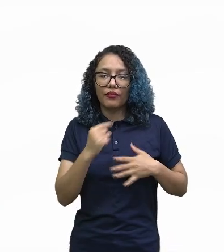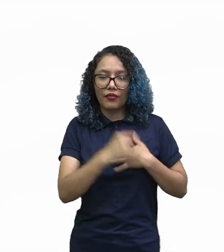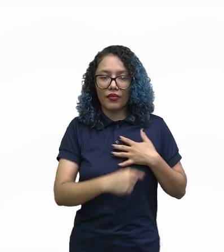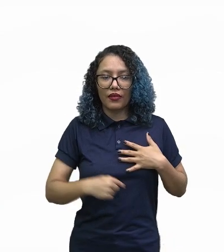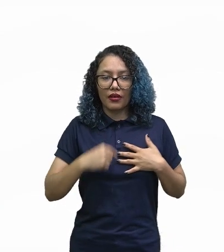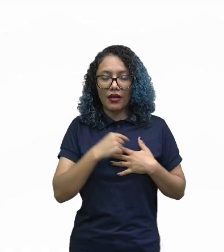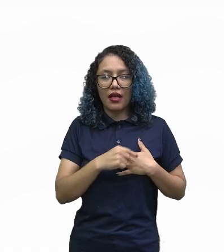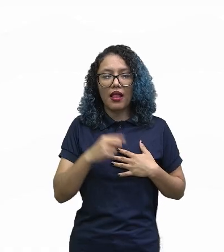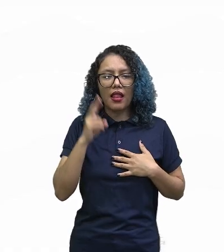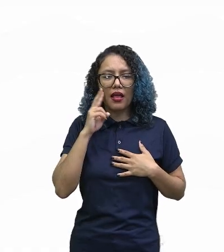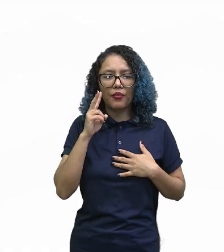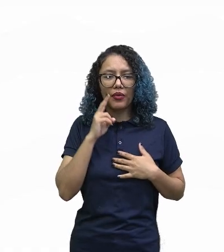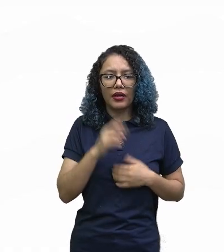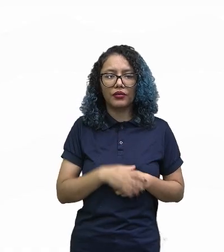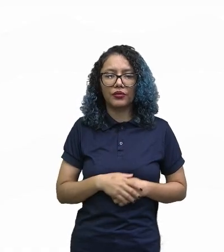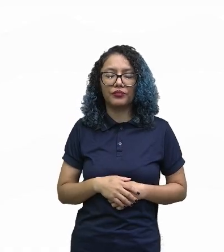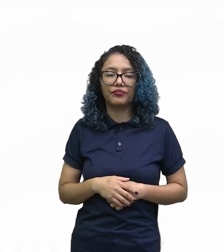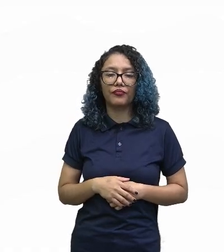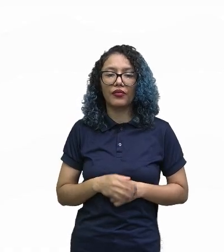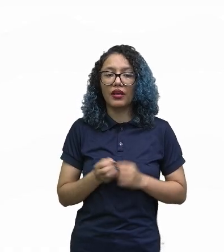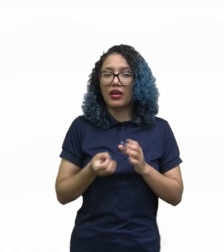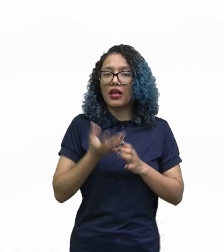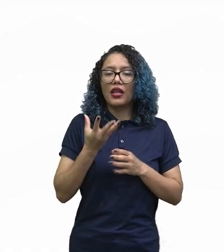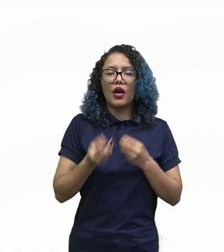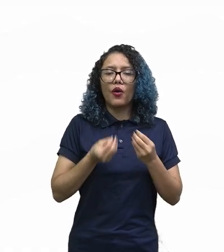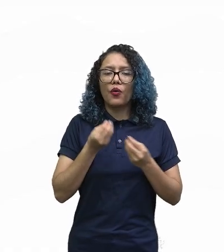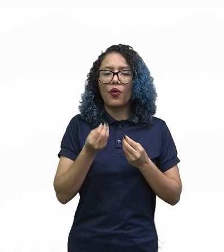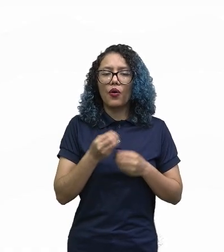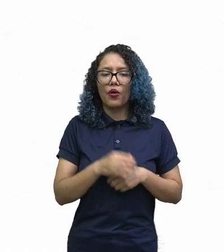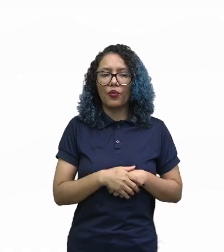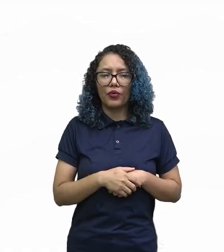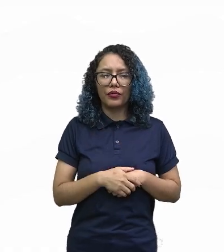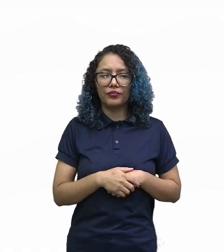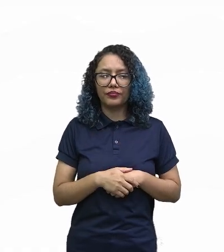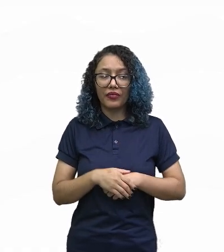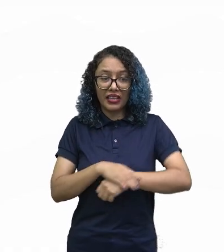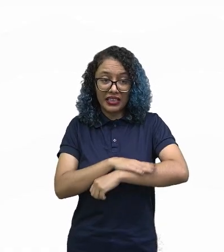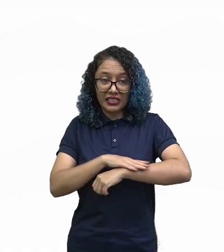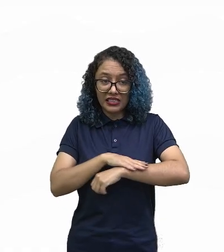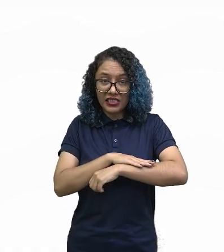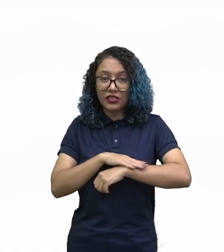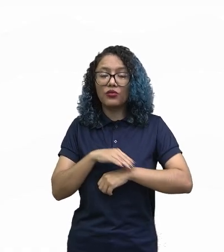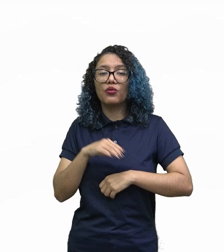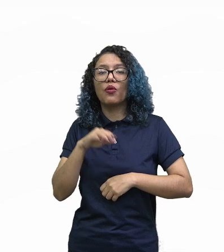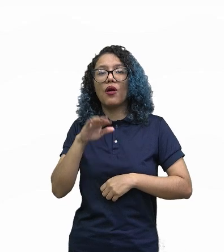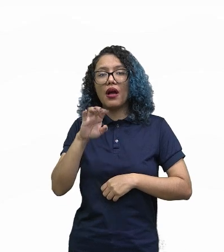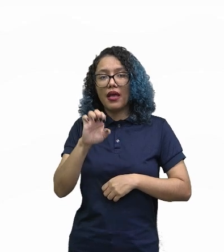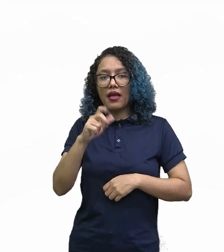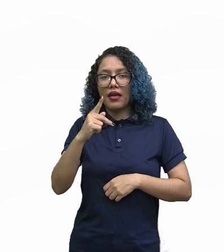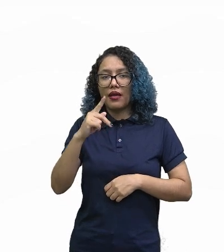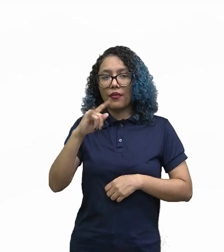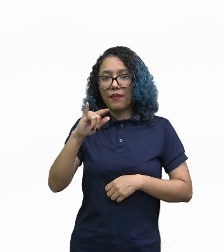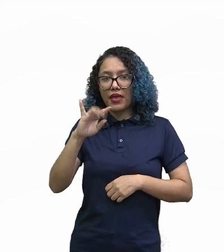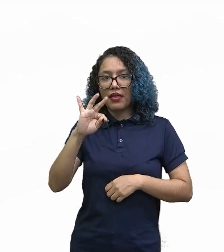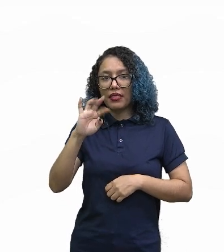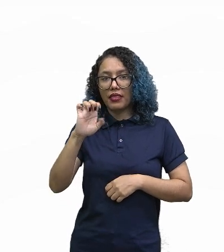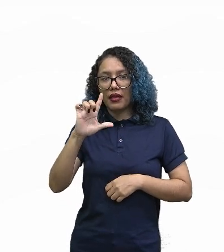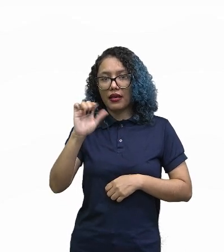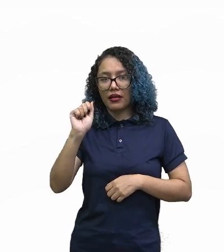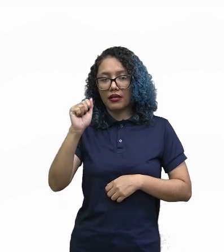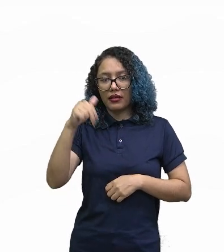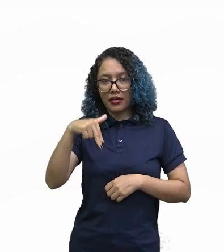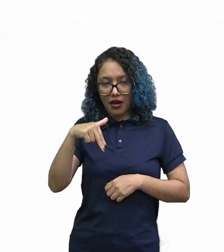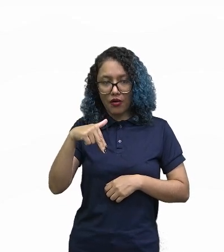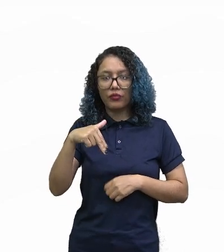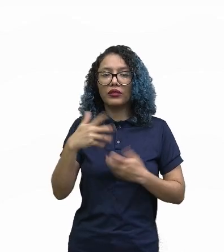são feitas, né, pelo sistema de tecido epitelial, tá? Então, é lá que são produzidos